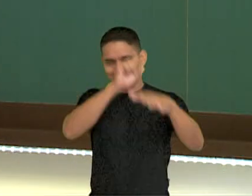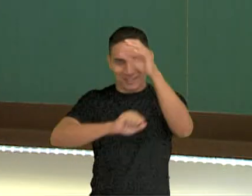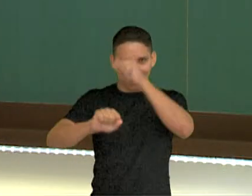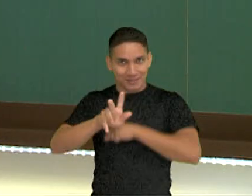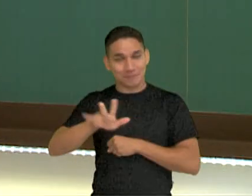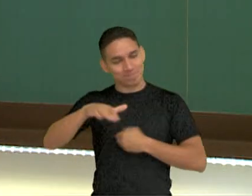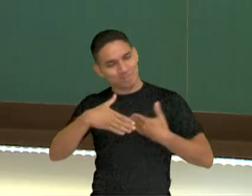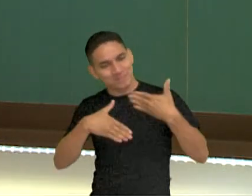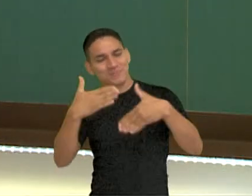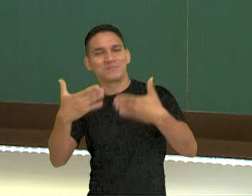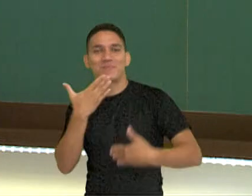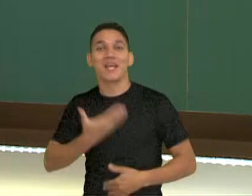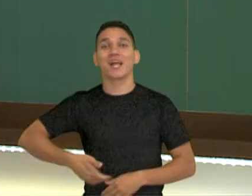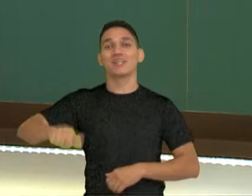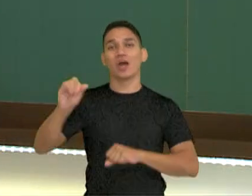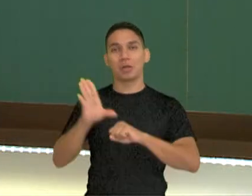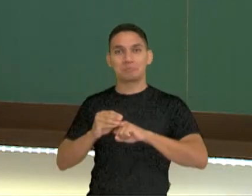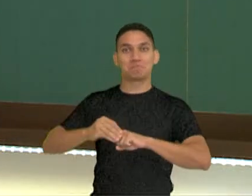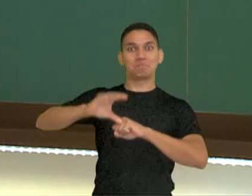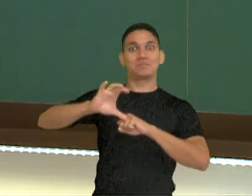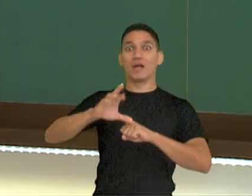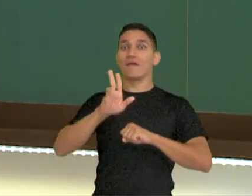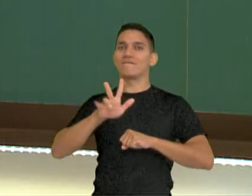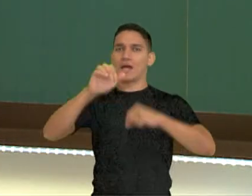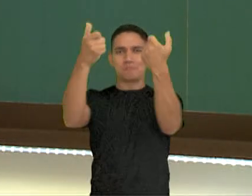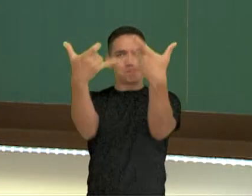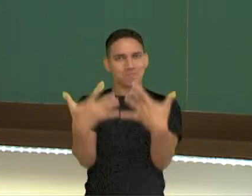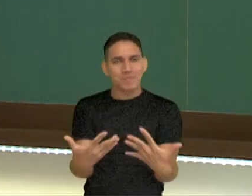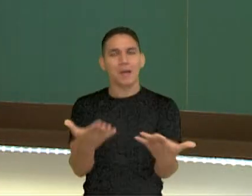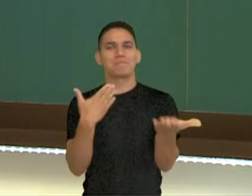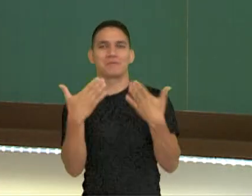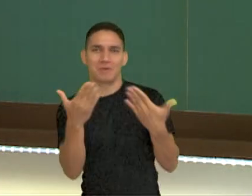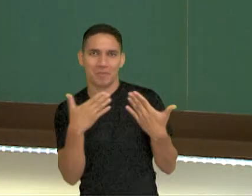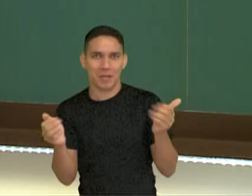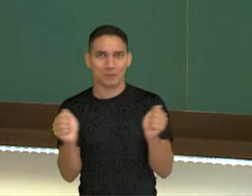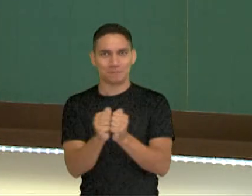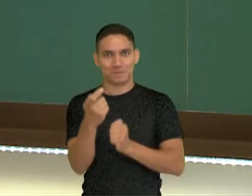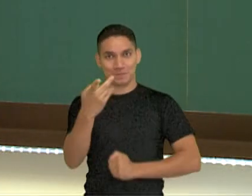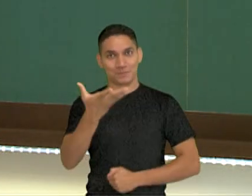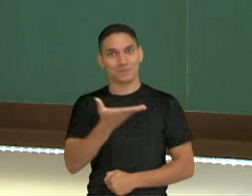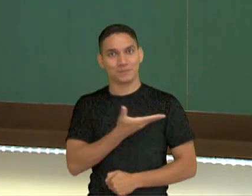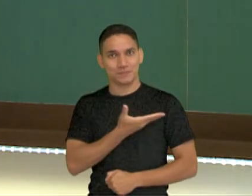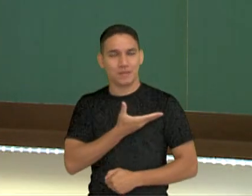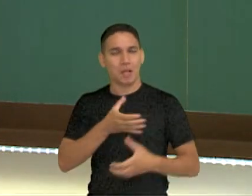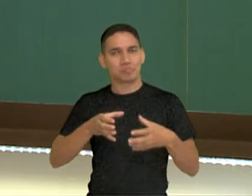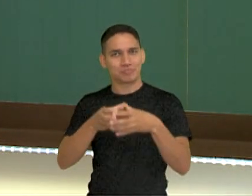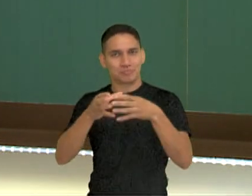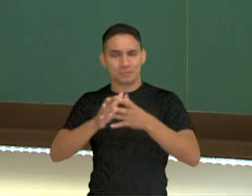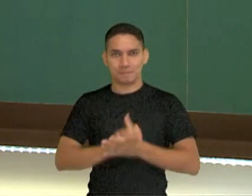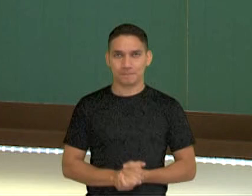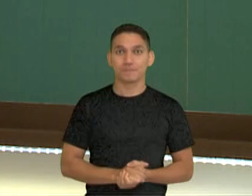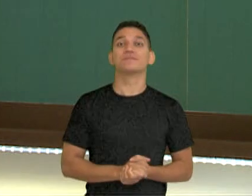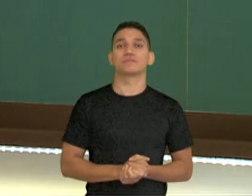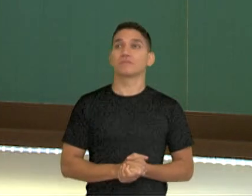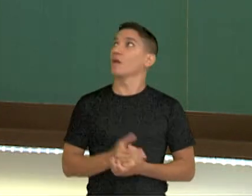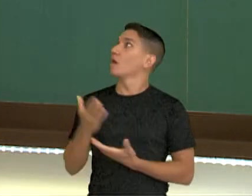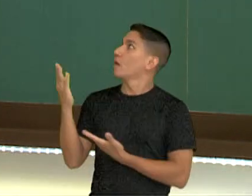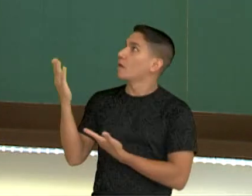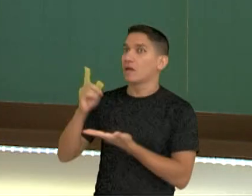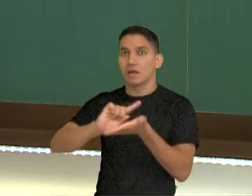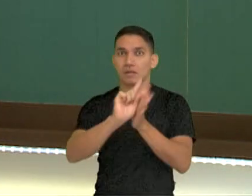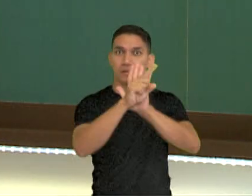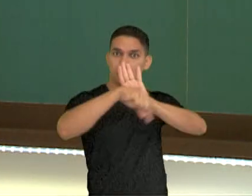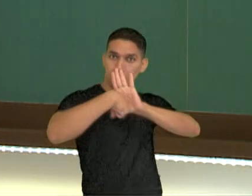poder pensar um pouquinho melhor e trazer uma resposta para poder discutir aí com a tua turma. Nós temos as relações